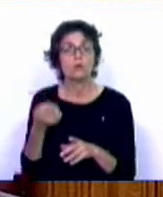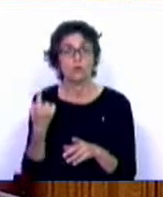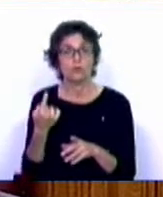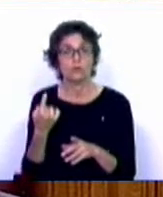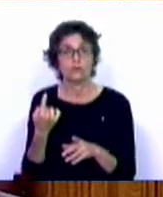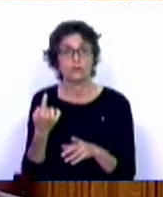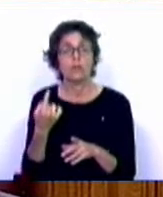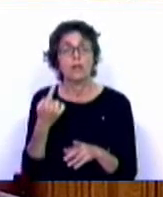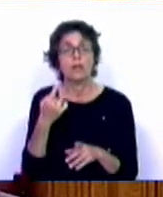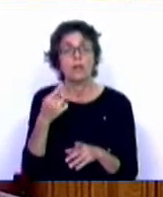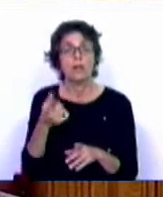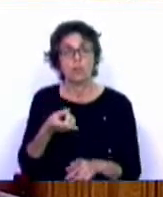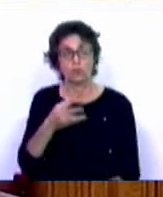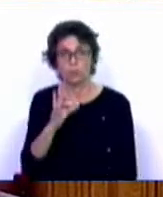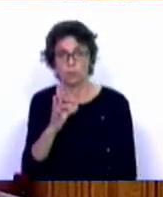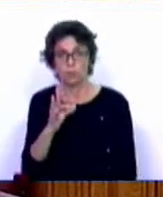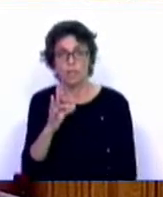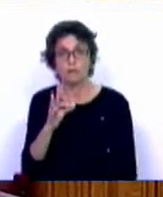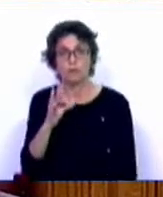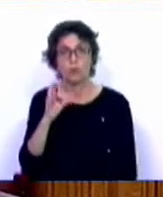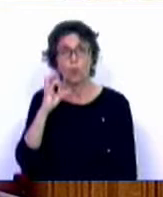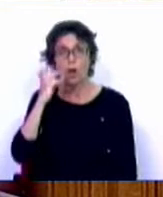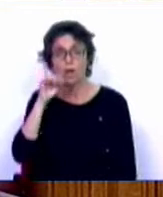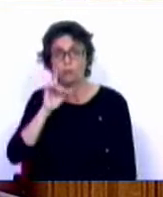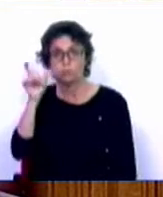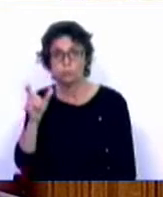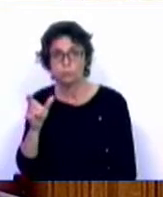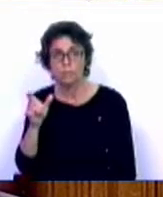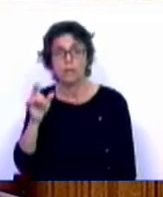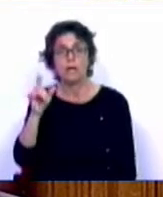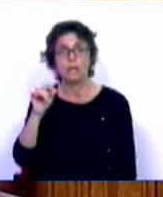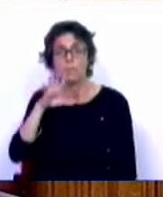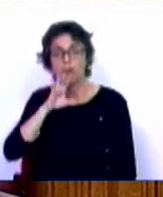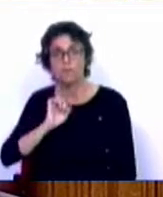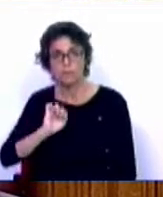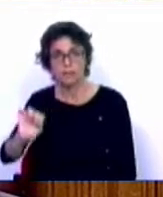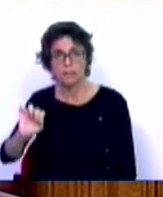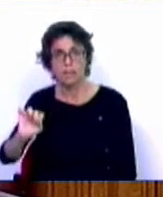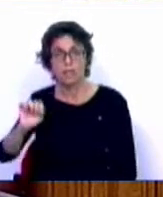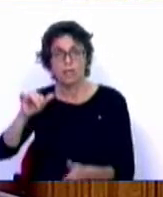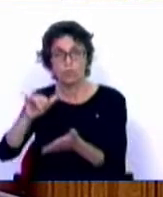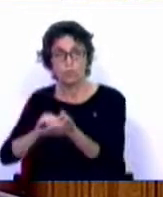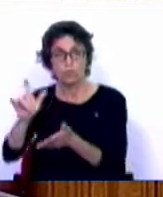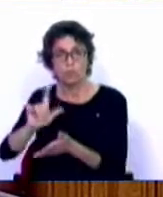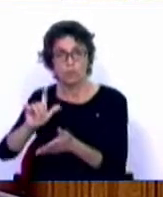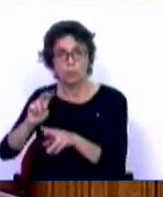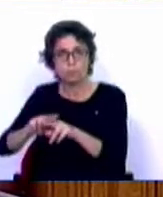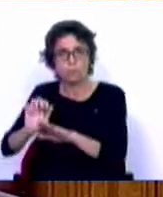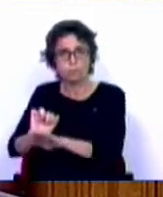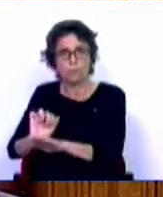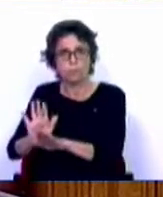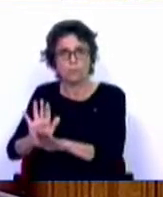a cidadã angolana Grace Vovô e a sua filha Benedicte foram retidas vários dias no aeroporto de Lisboa por ordem do